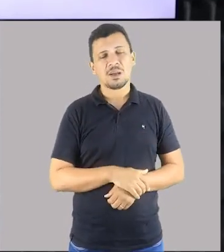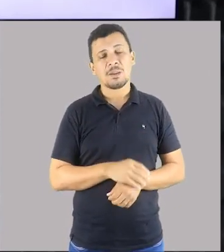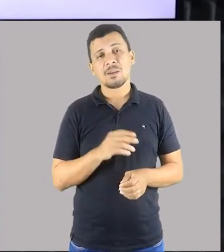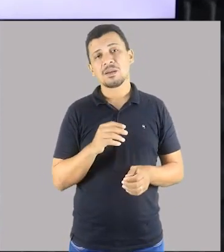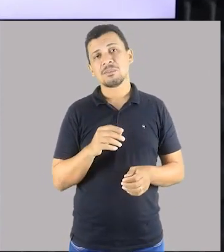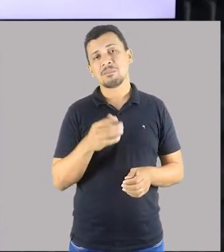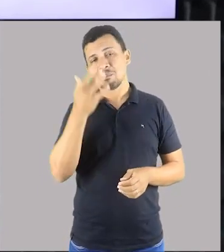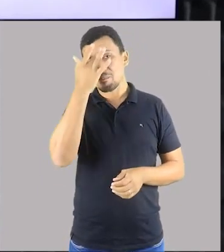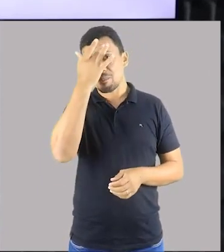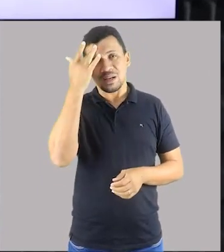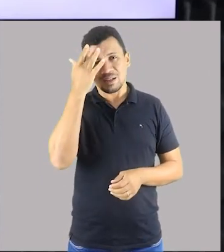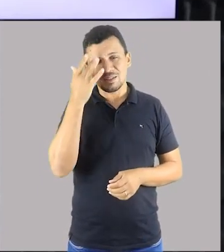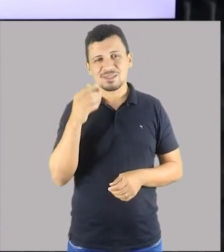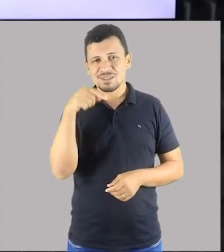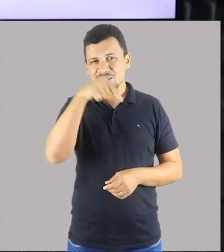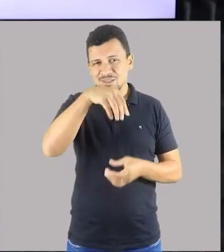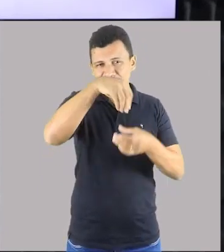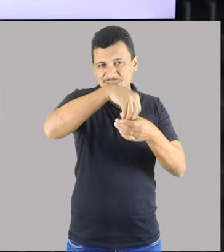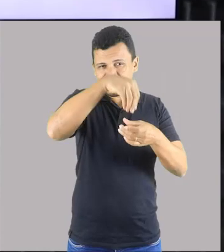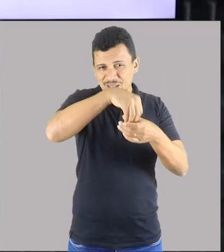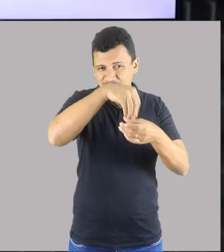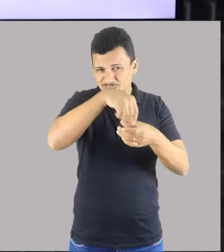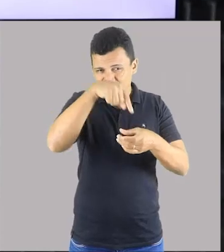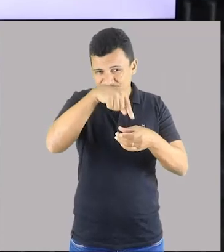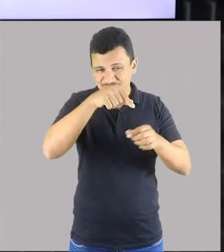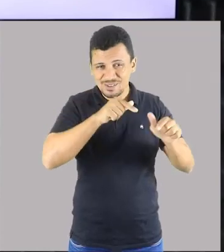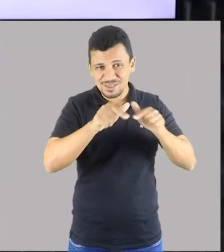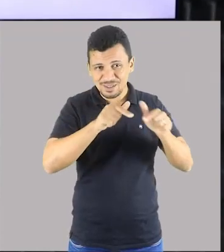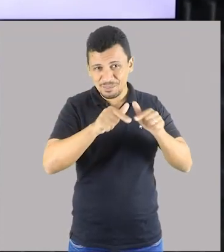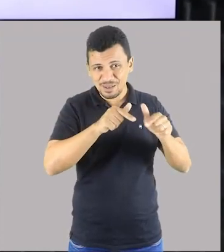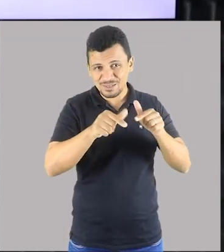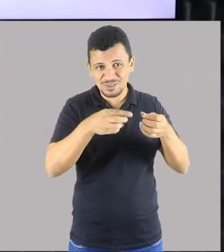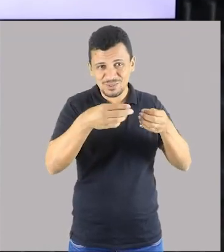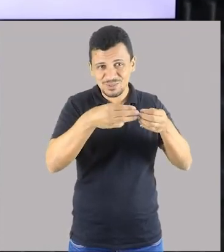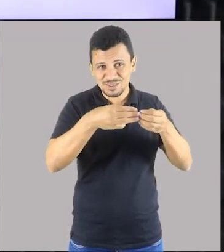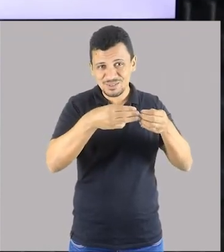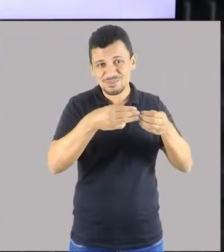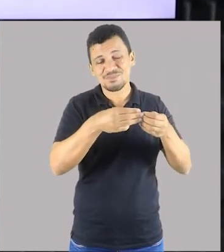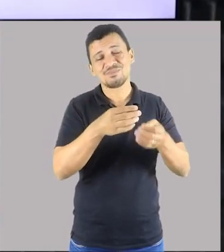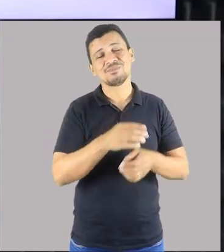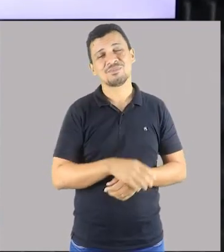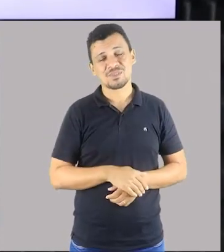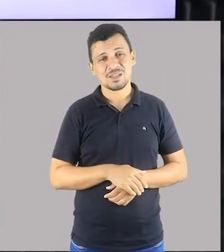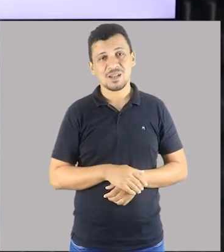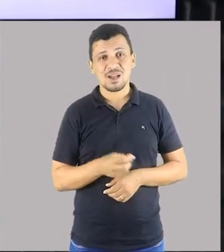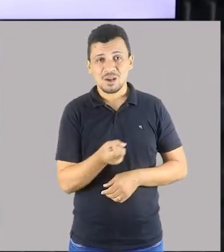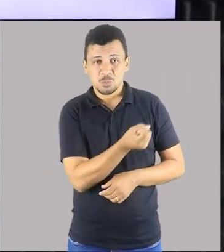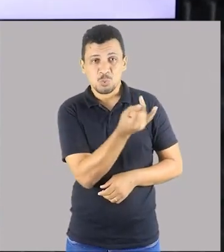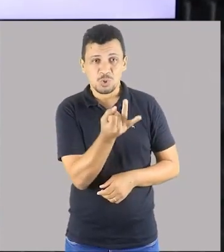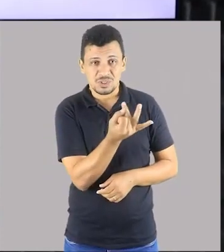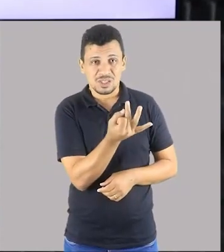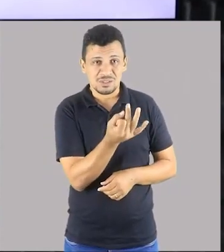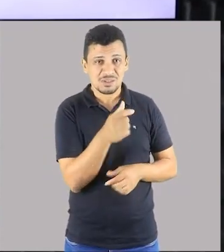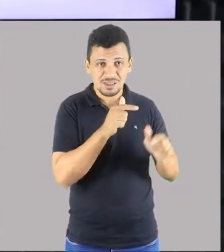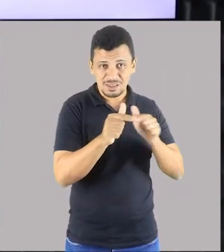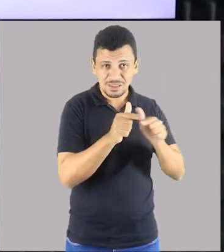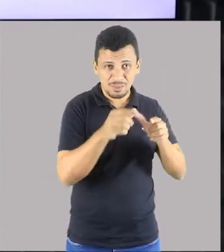fossem os trabalhadores lá de dentro da usina, que é a mitocôndria. Então, esse número de trabalhadores